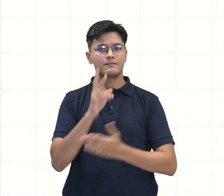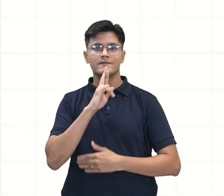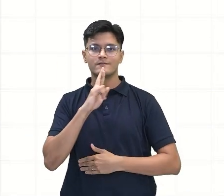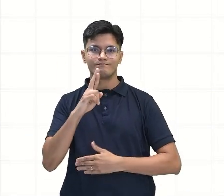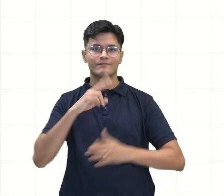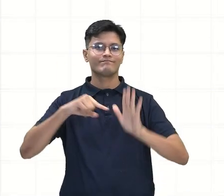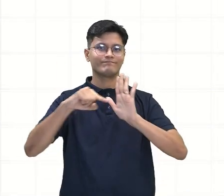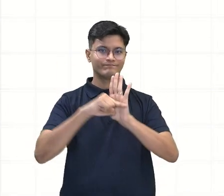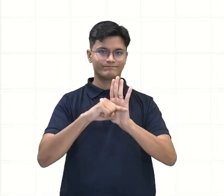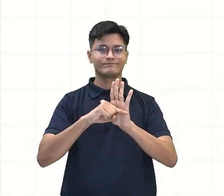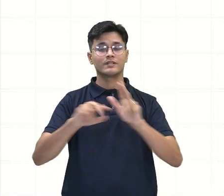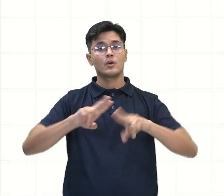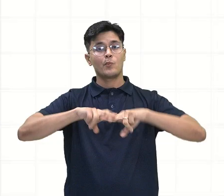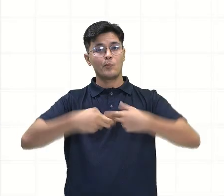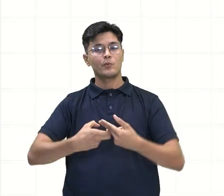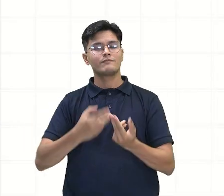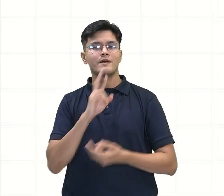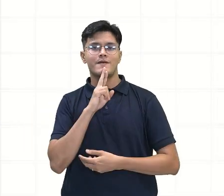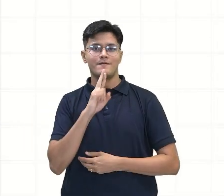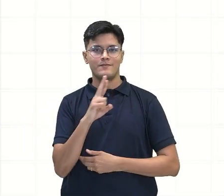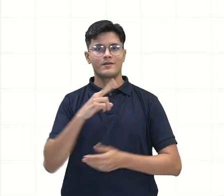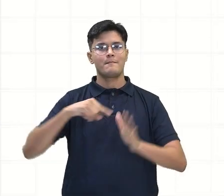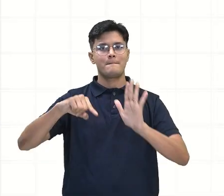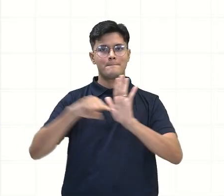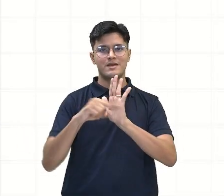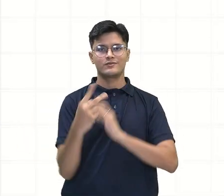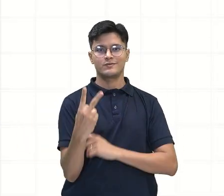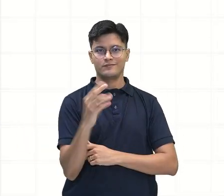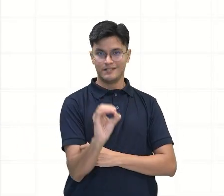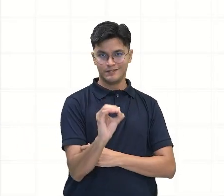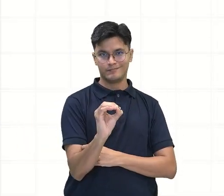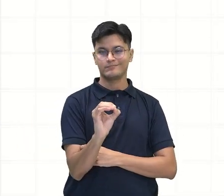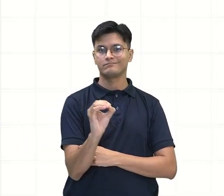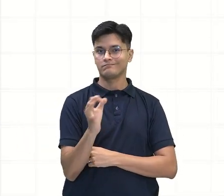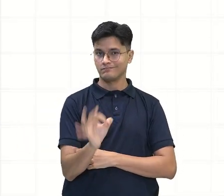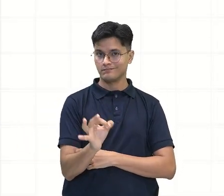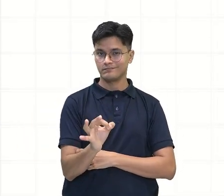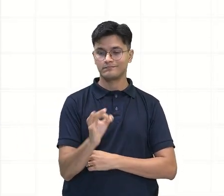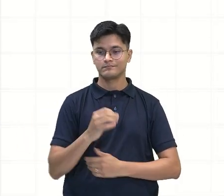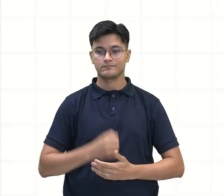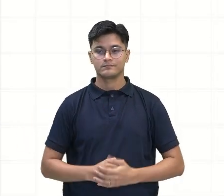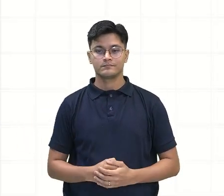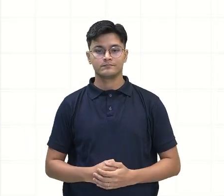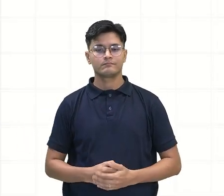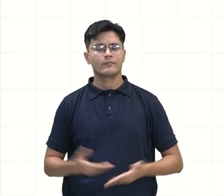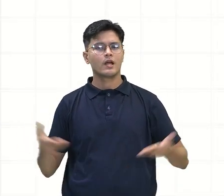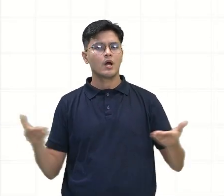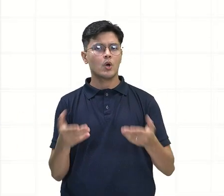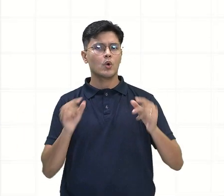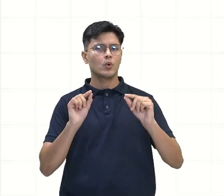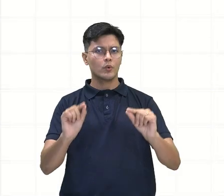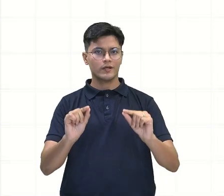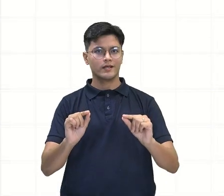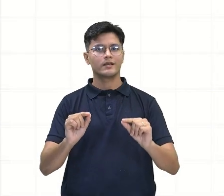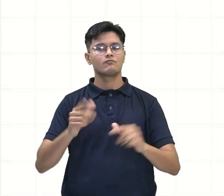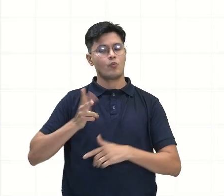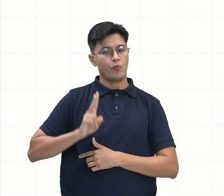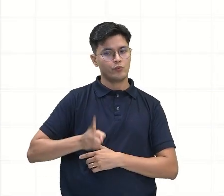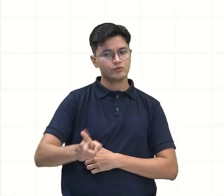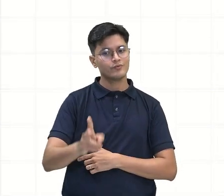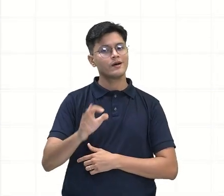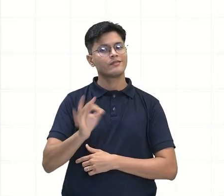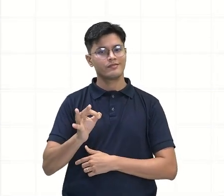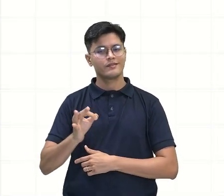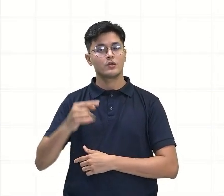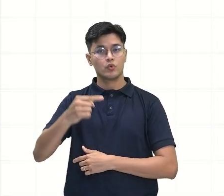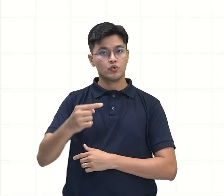negativo. Então, por isso, a resposta é menos 20. Correto? E agora, a gente vai trabalhar mais ainda. Agora, para